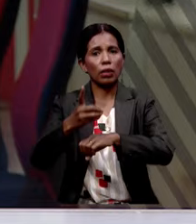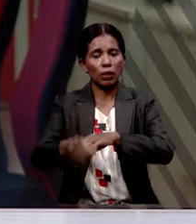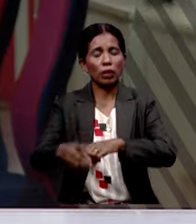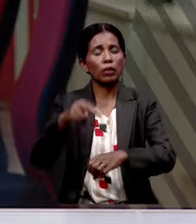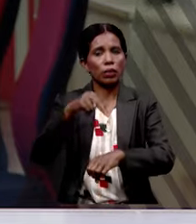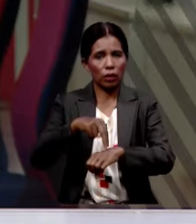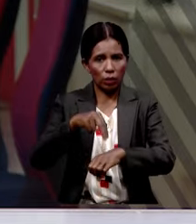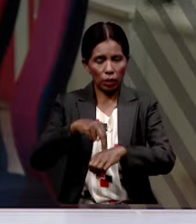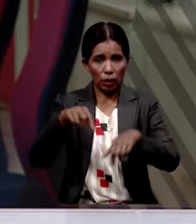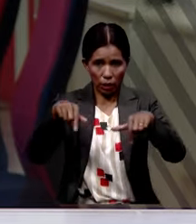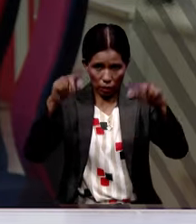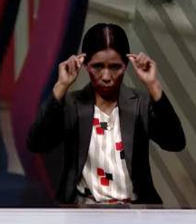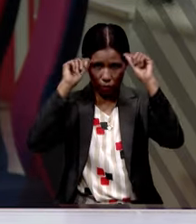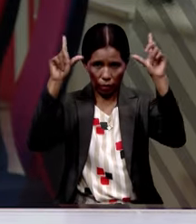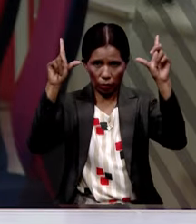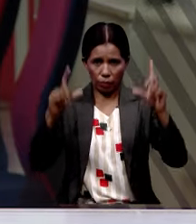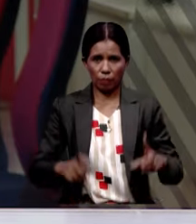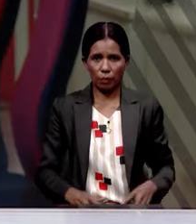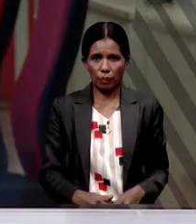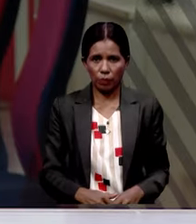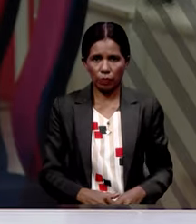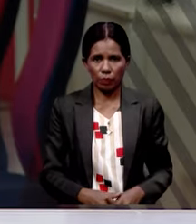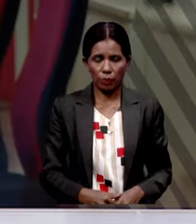a Timor-Leste.